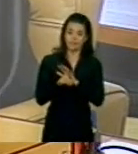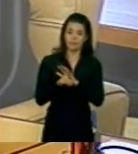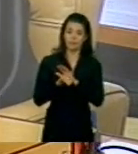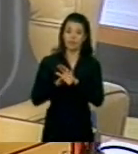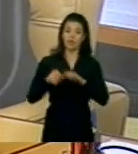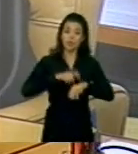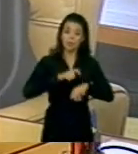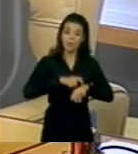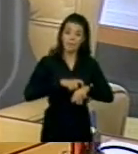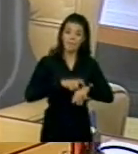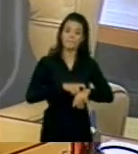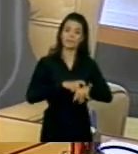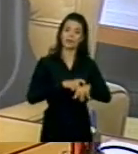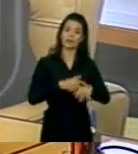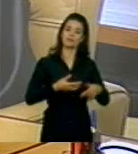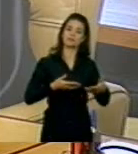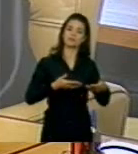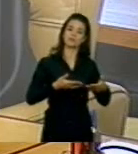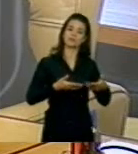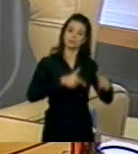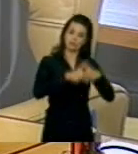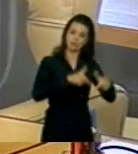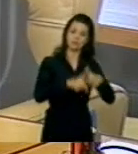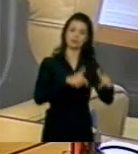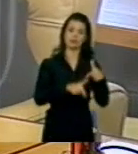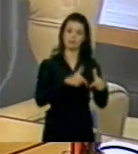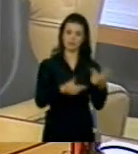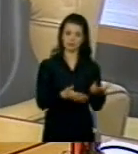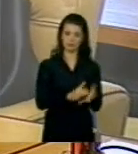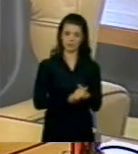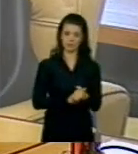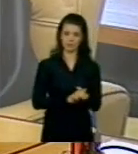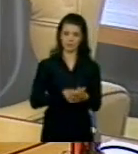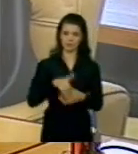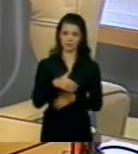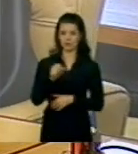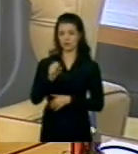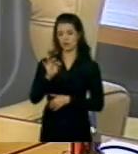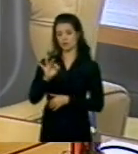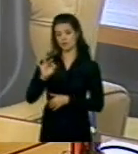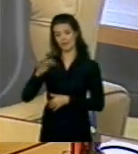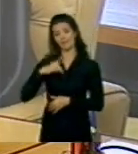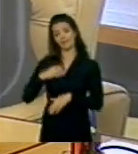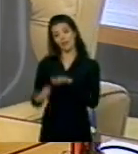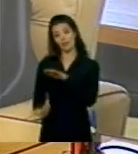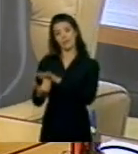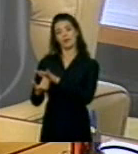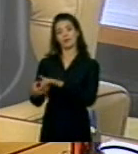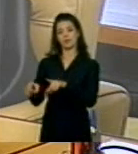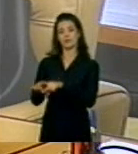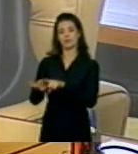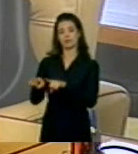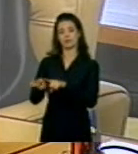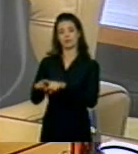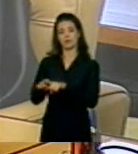do mandato. Ao assim proceder, o Supremo, no limite de seu legítimo papel de intérprete, aplicador e guardião